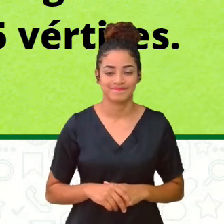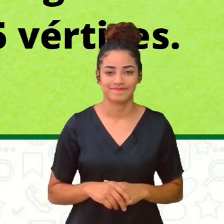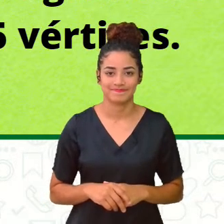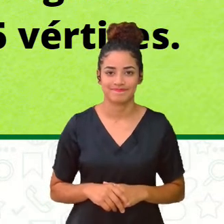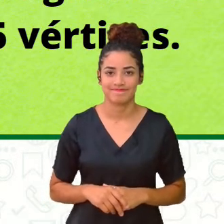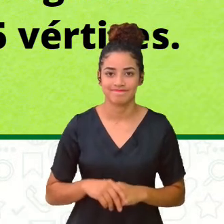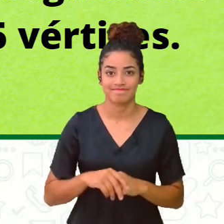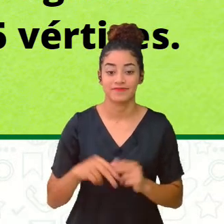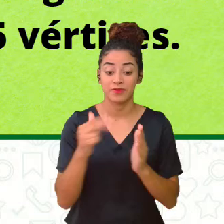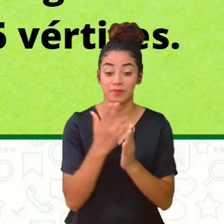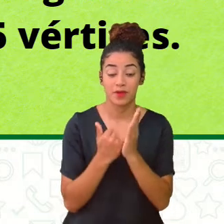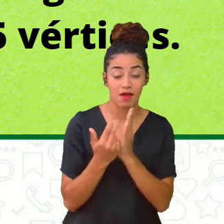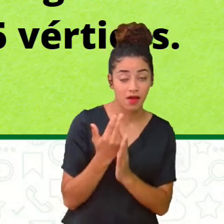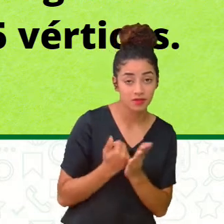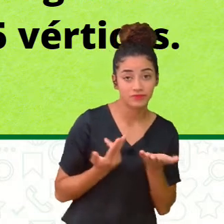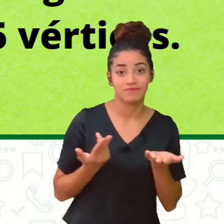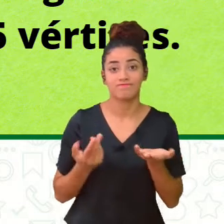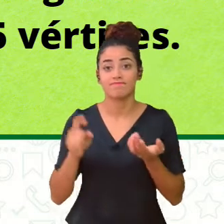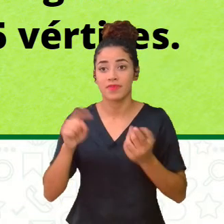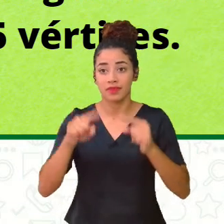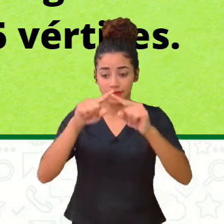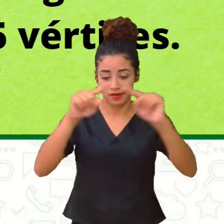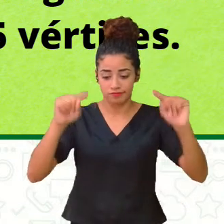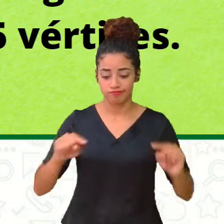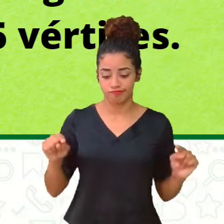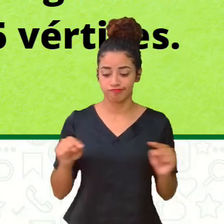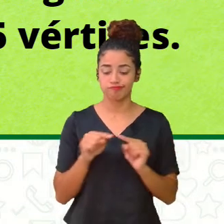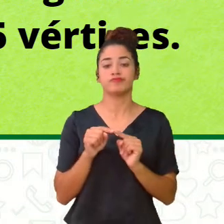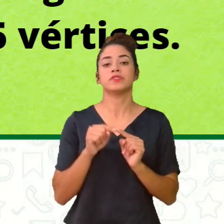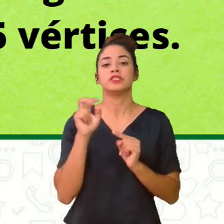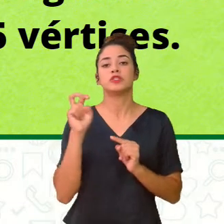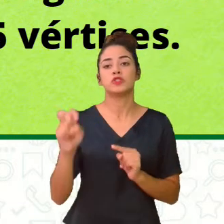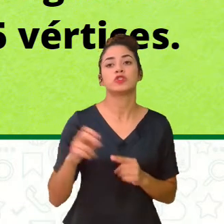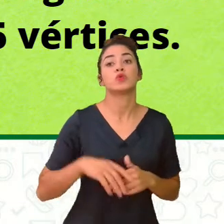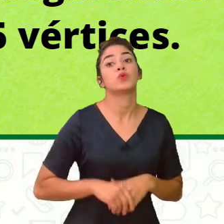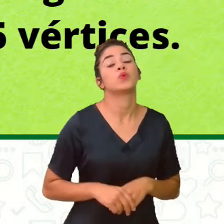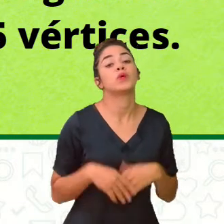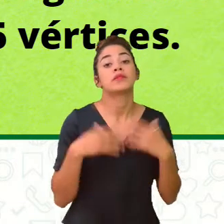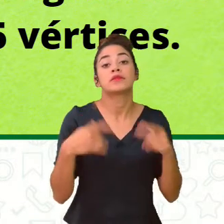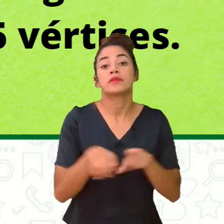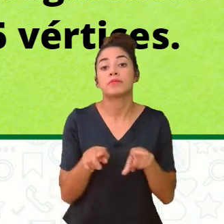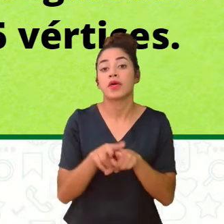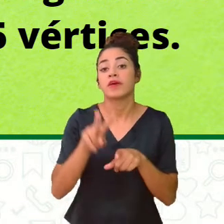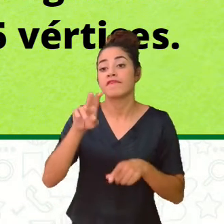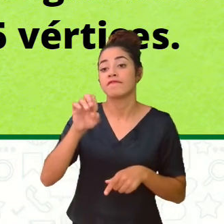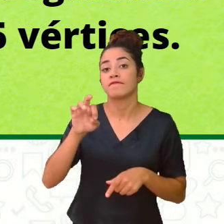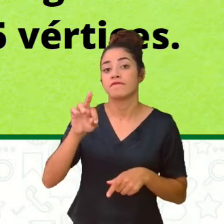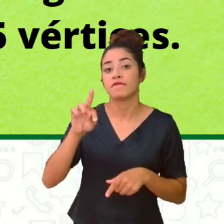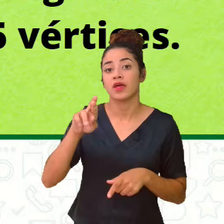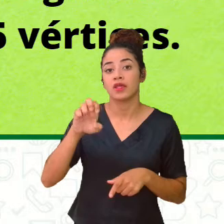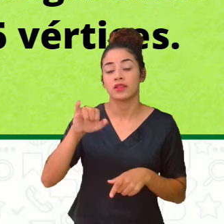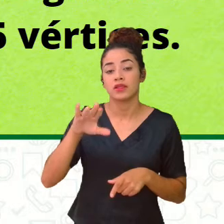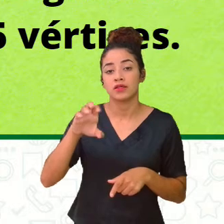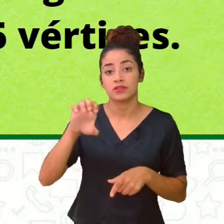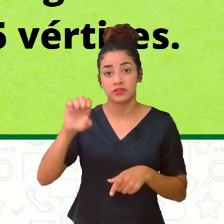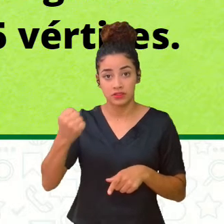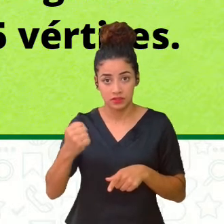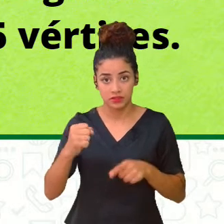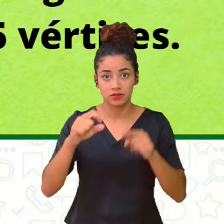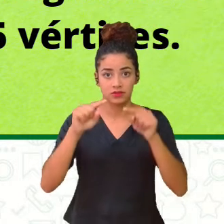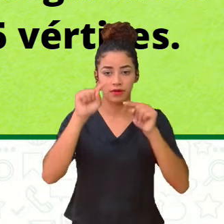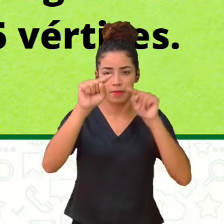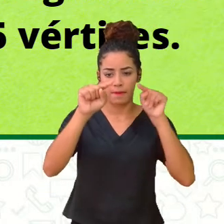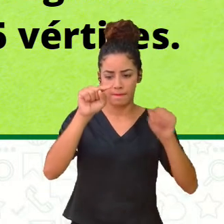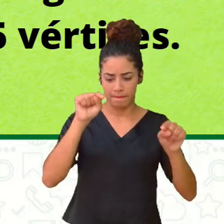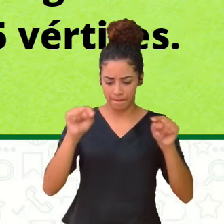figura geométrica plana, formada por 5 segmentos de reta e com 5 vértices, certo? Perceberam os